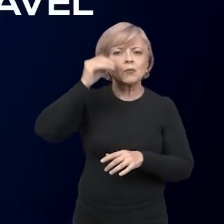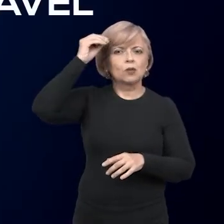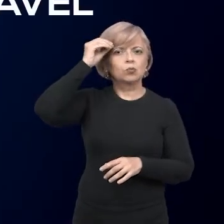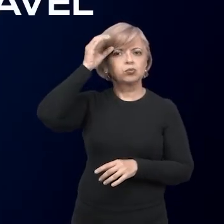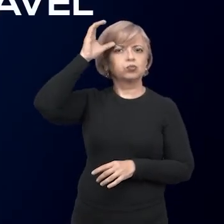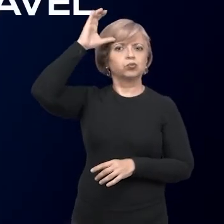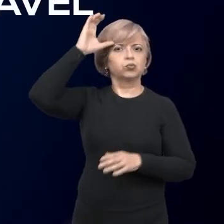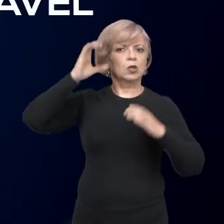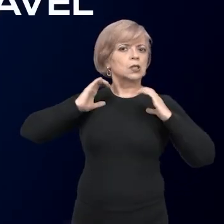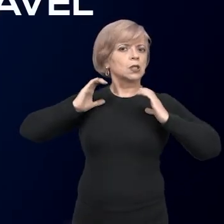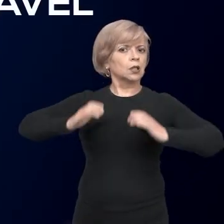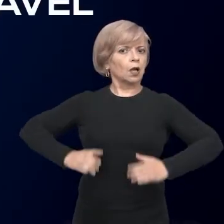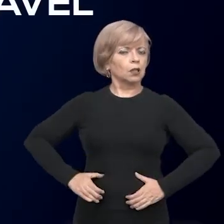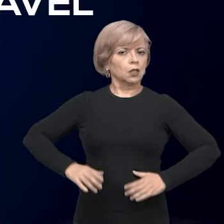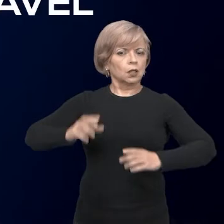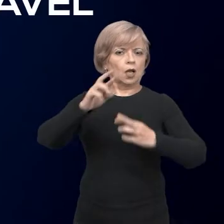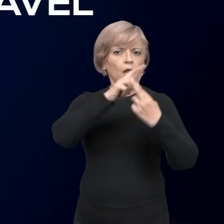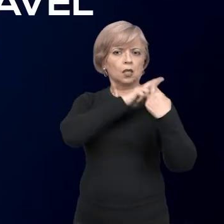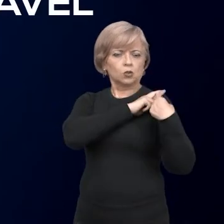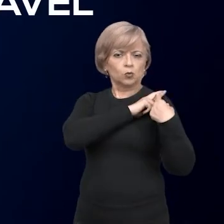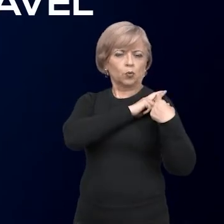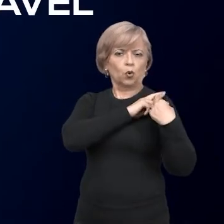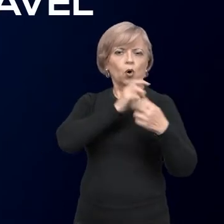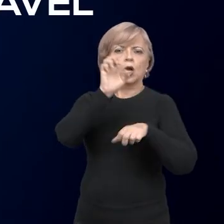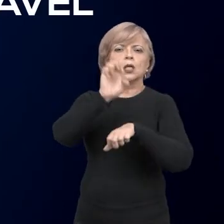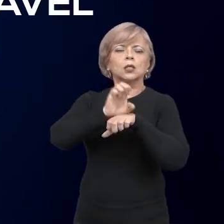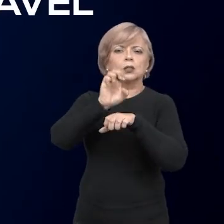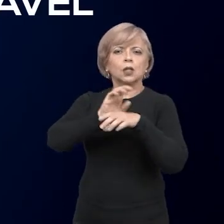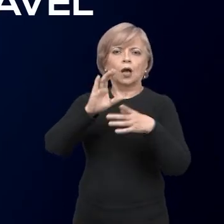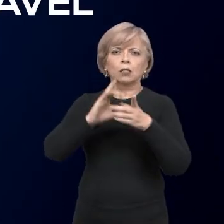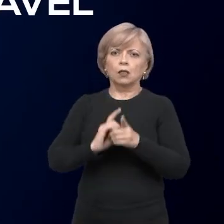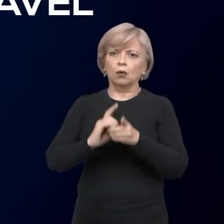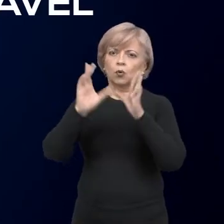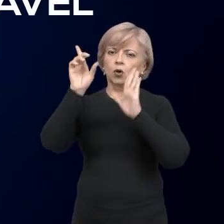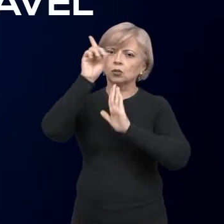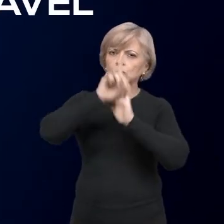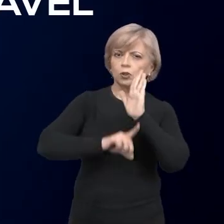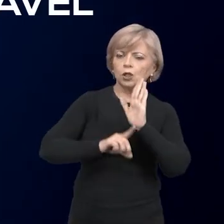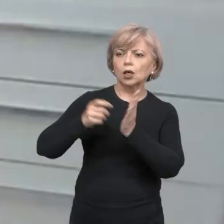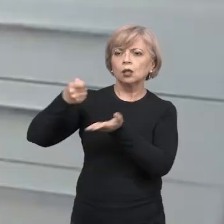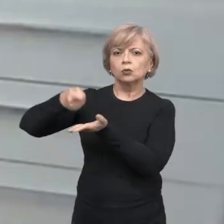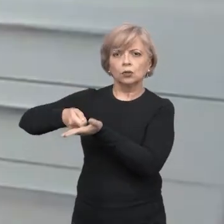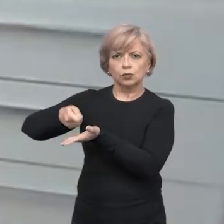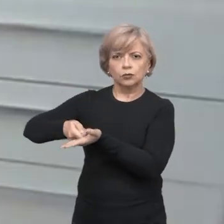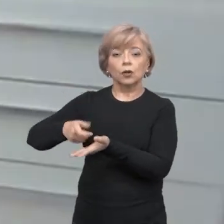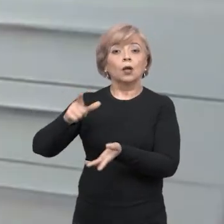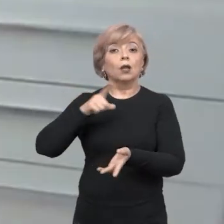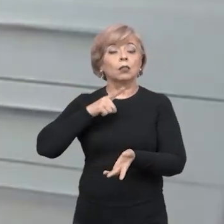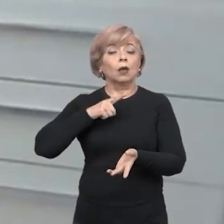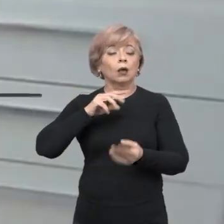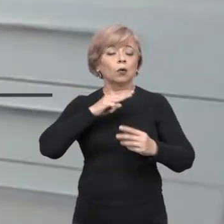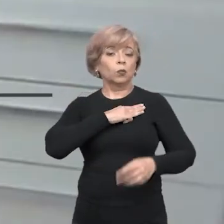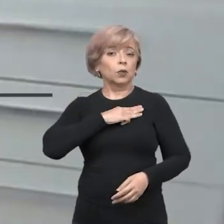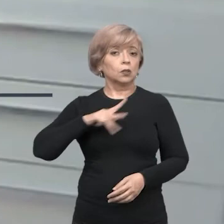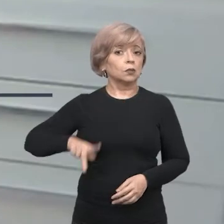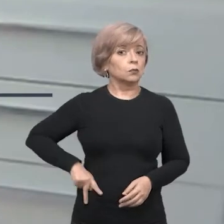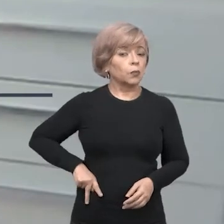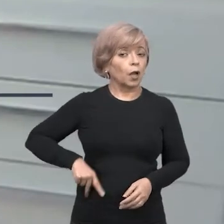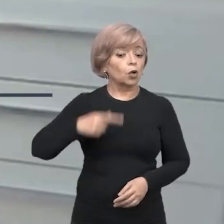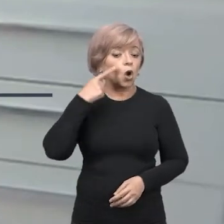uma cidadania responsável no estado democrático de Direito com o Ministério Público que observa